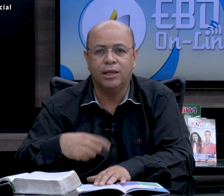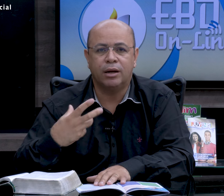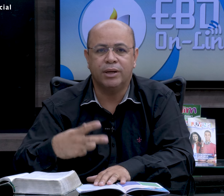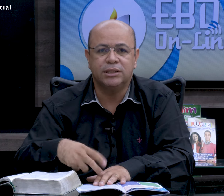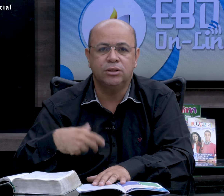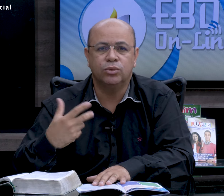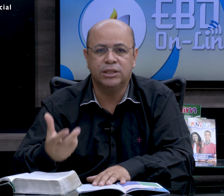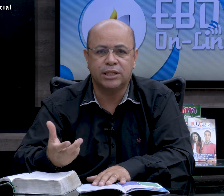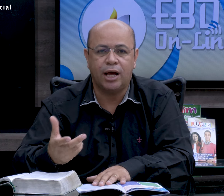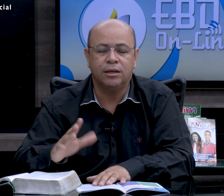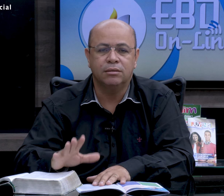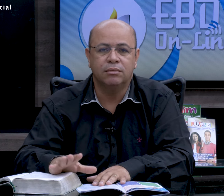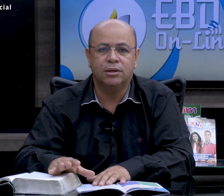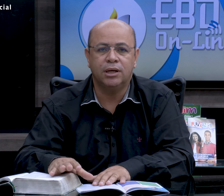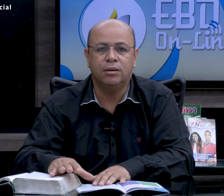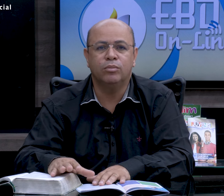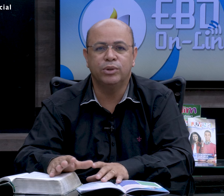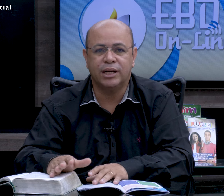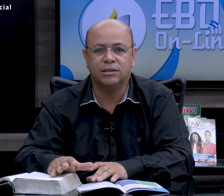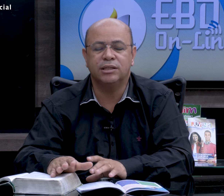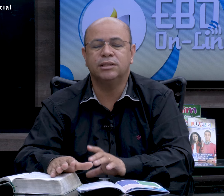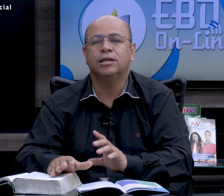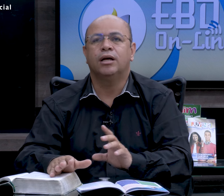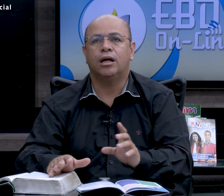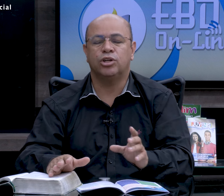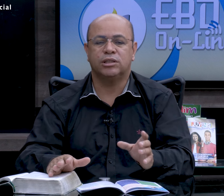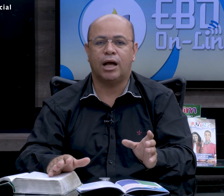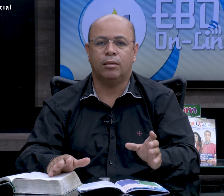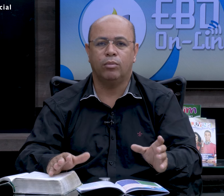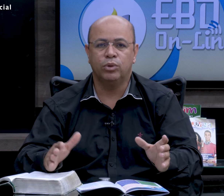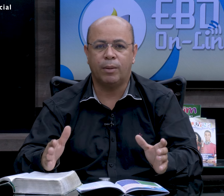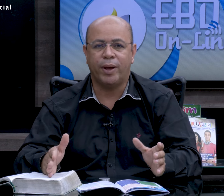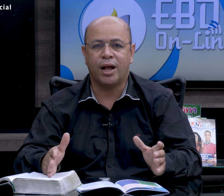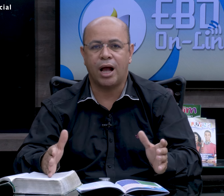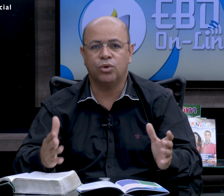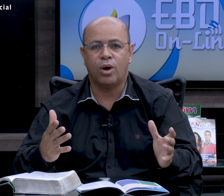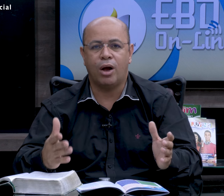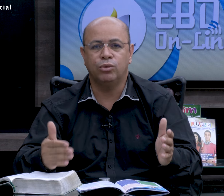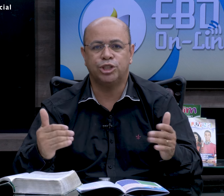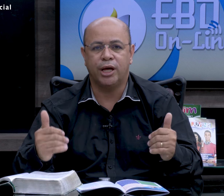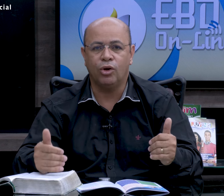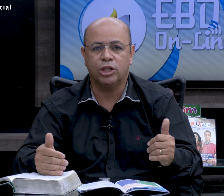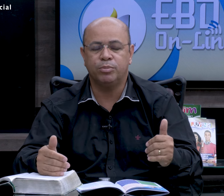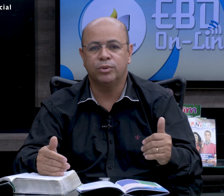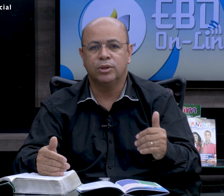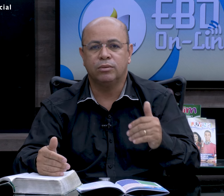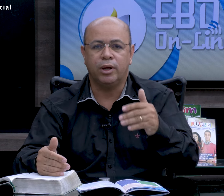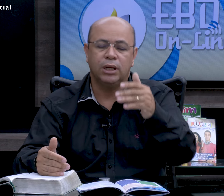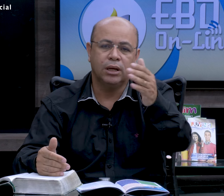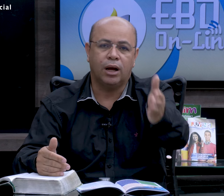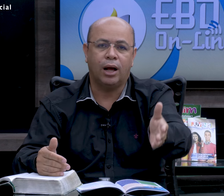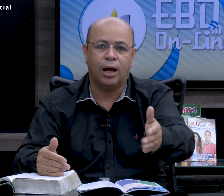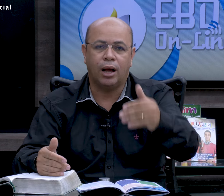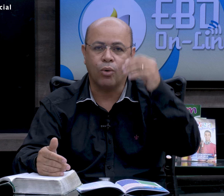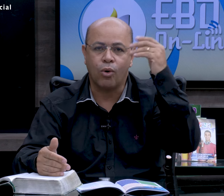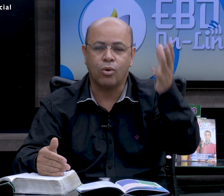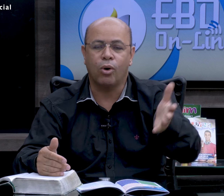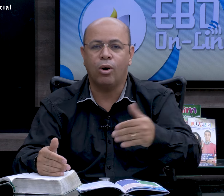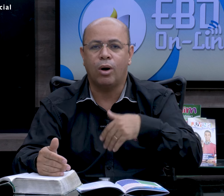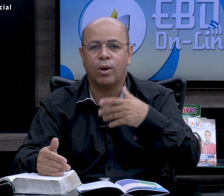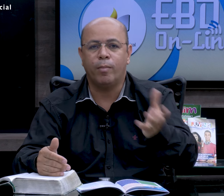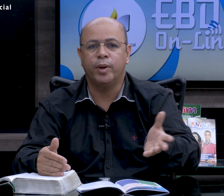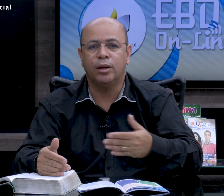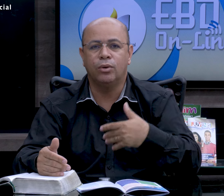o que entra mas sim o que sai E aí muitas vezes a gente tá muito apegado ao estereótipo não é a ao